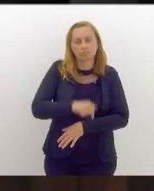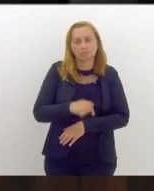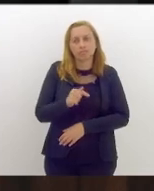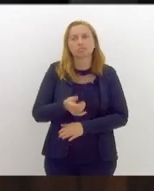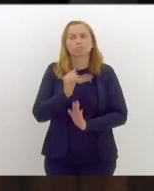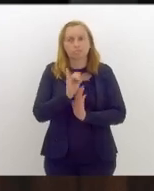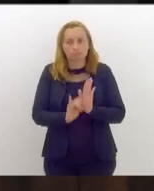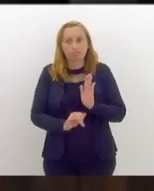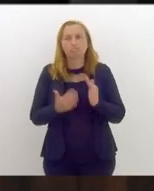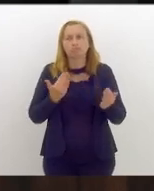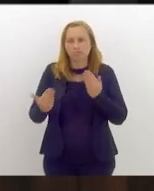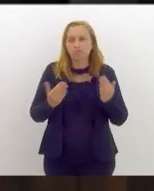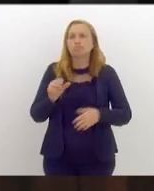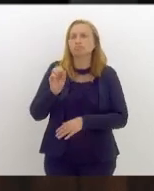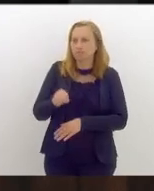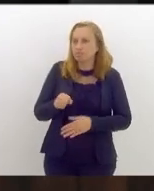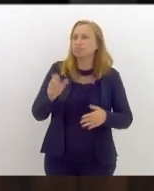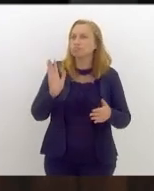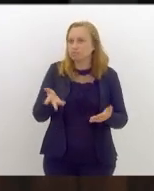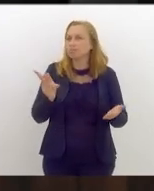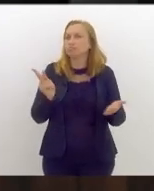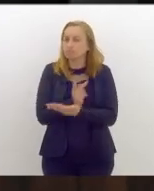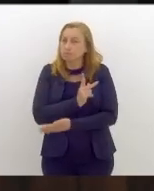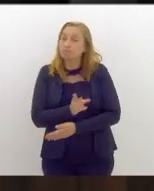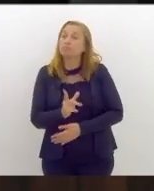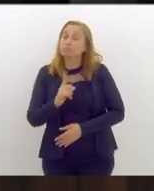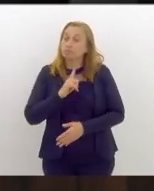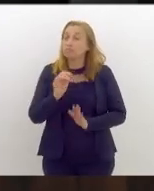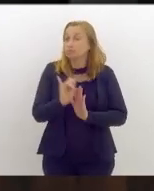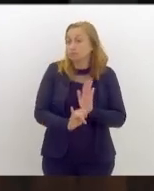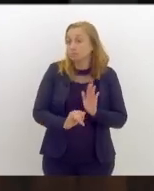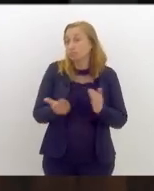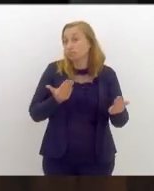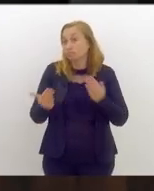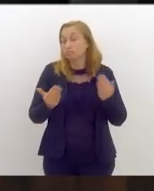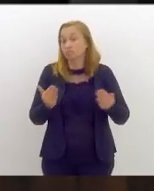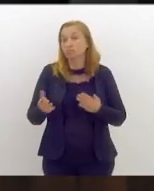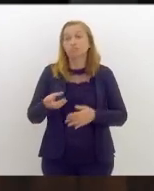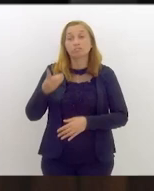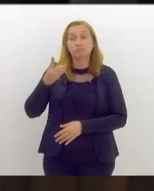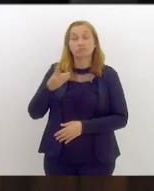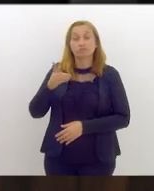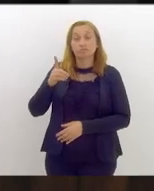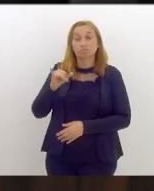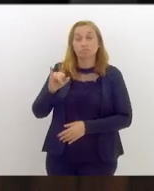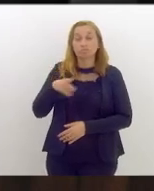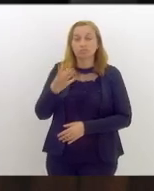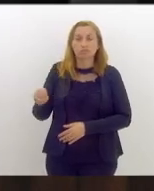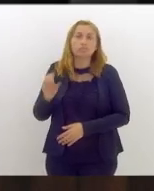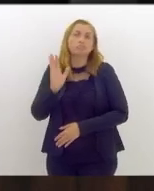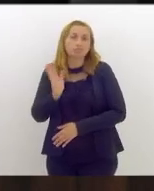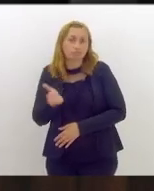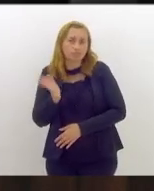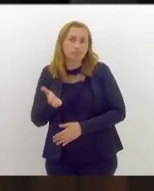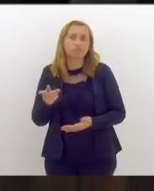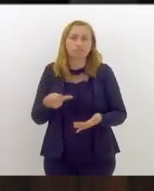ter relatório paralelo já aconteceu de ter relatório paralelo tem um exemplo da da do Lixão isso já é já tem precedente e